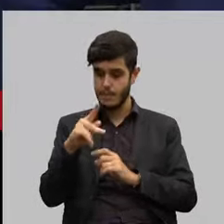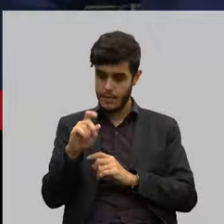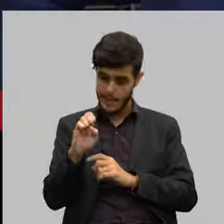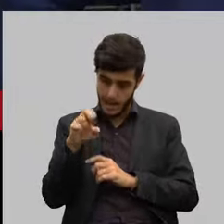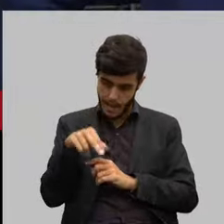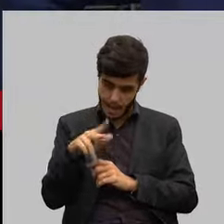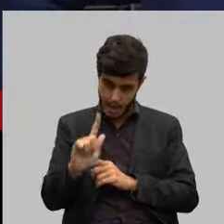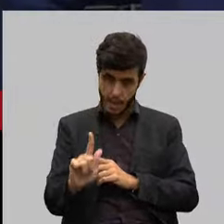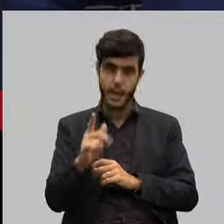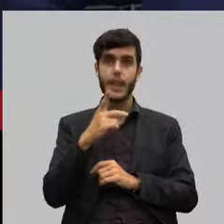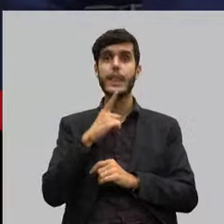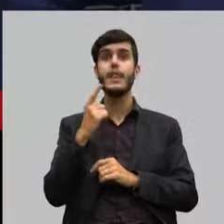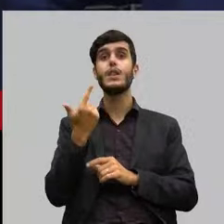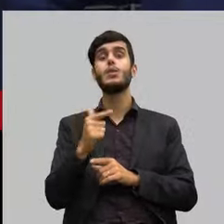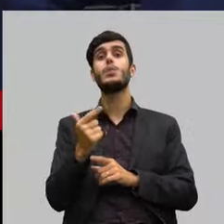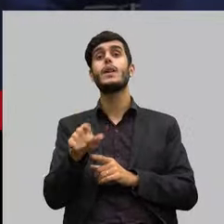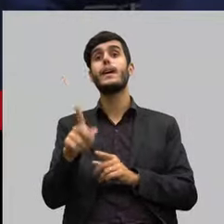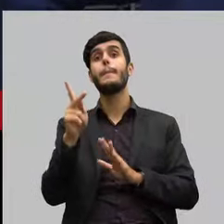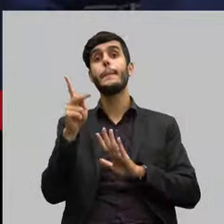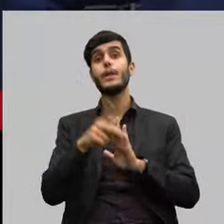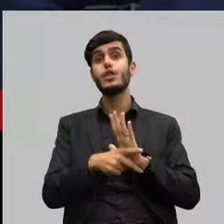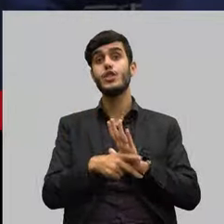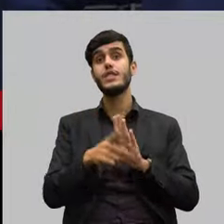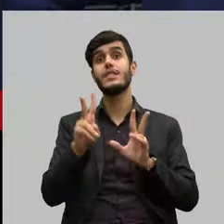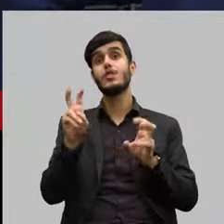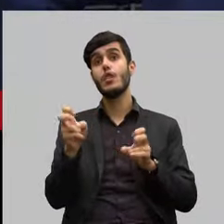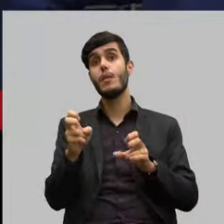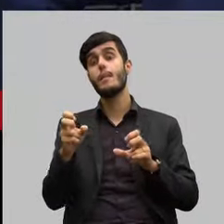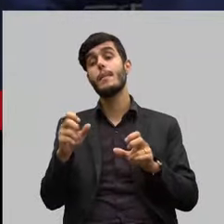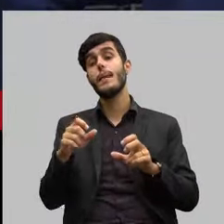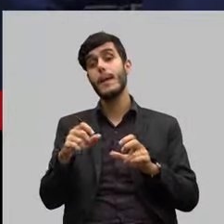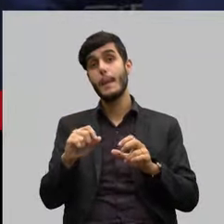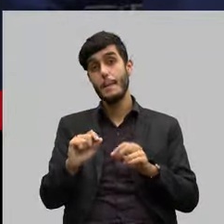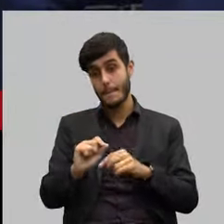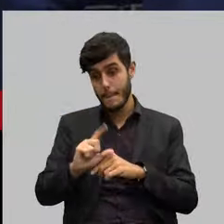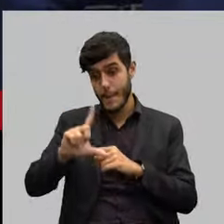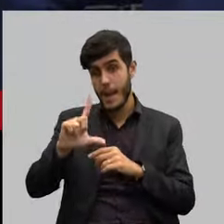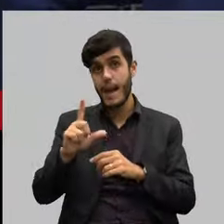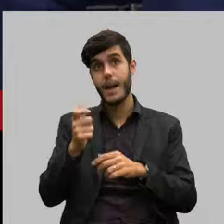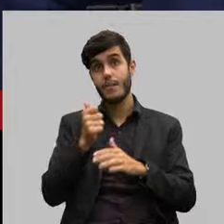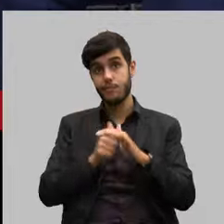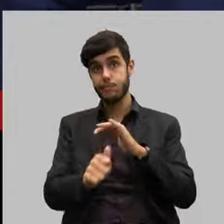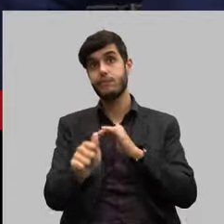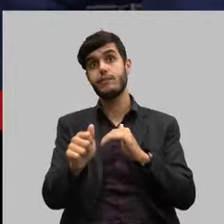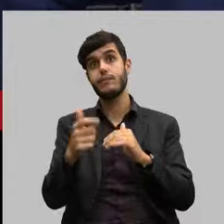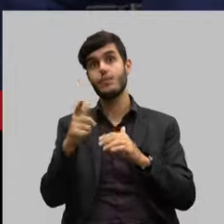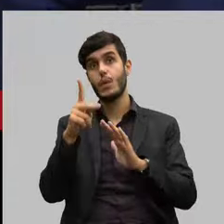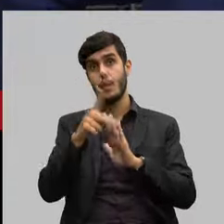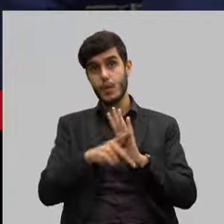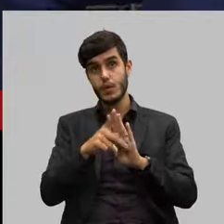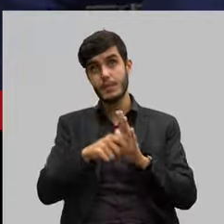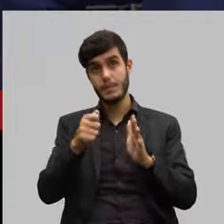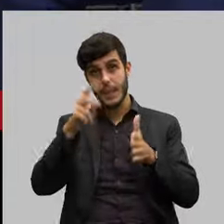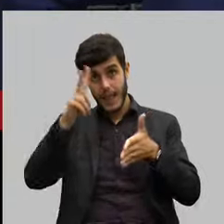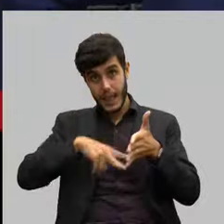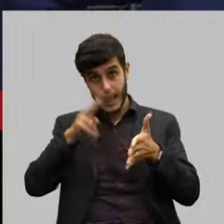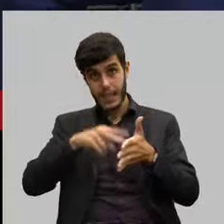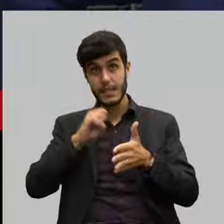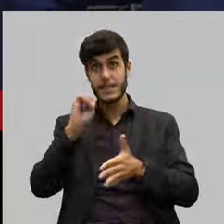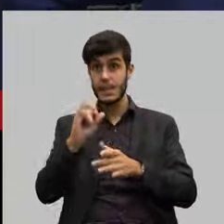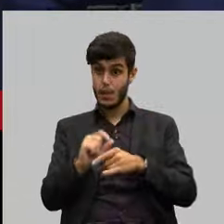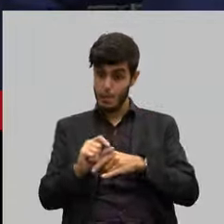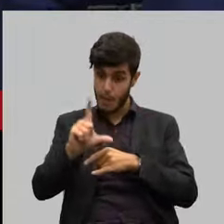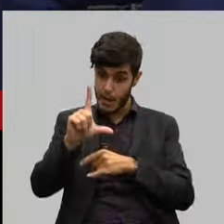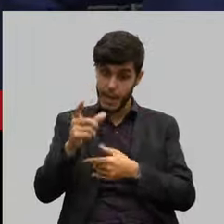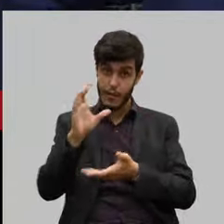momento não é um projeto de lei sobre aumento de contribuição gente a gente tem que ler o projeto porque se fosse só de aumento de